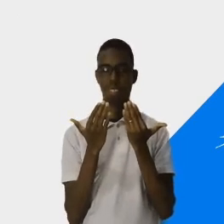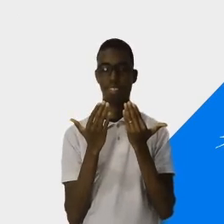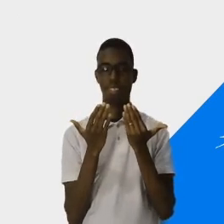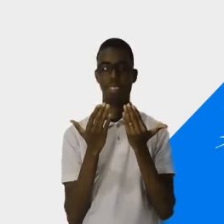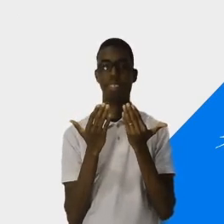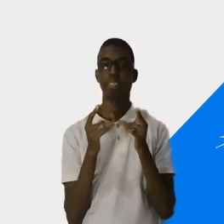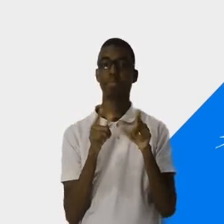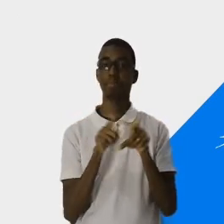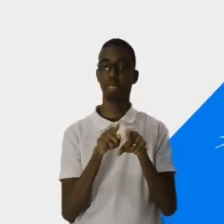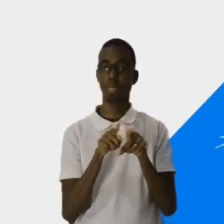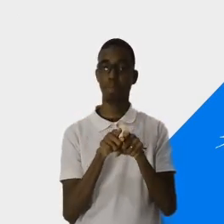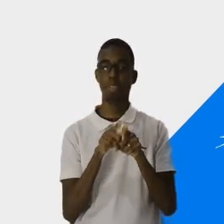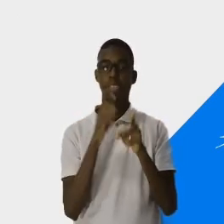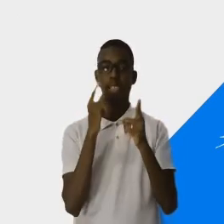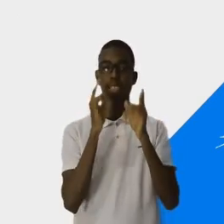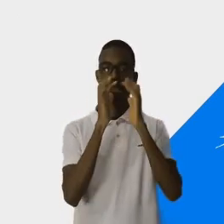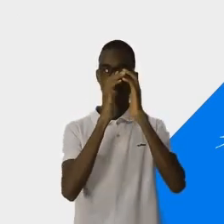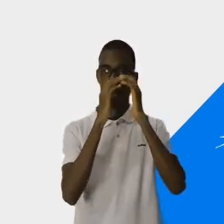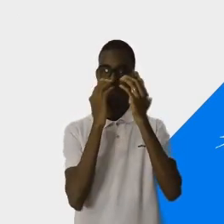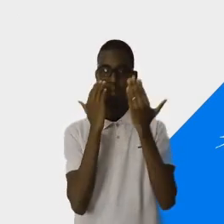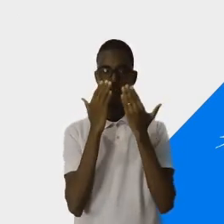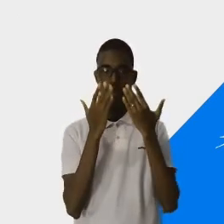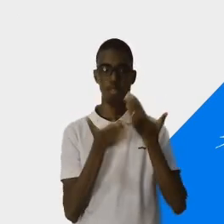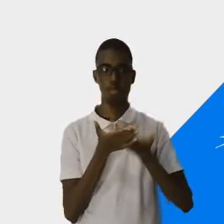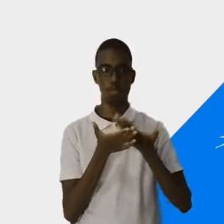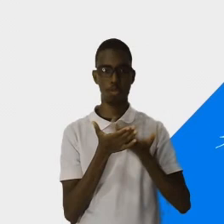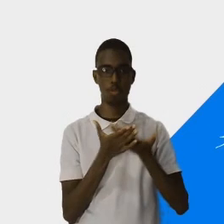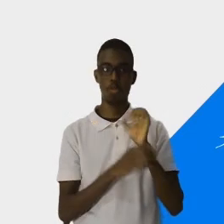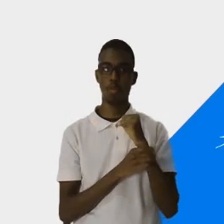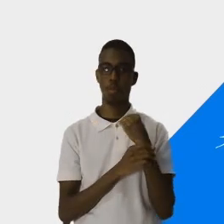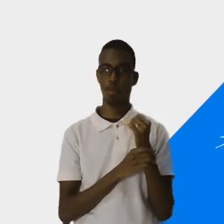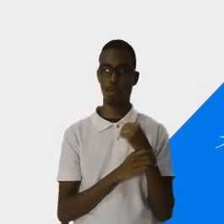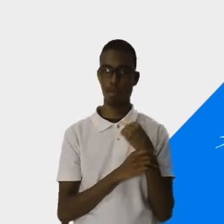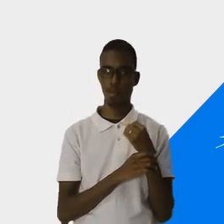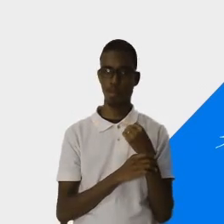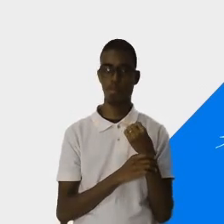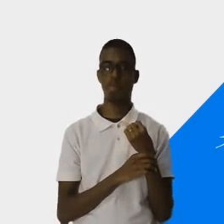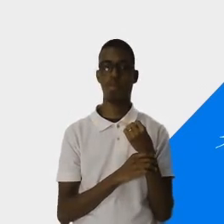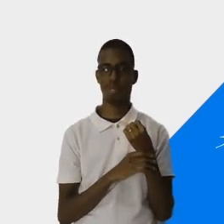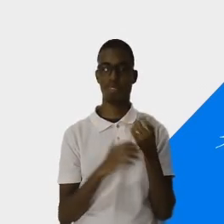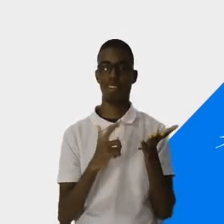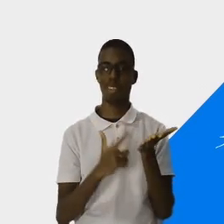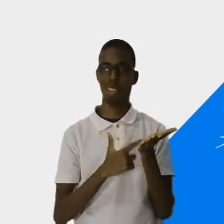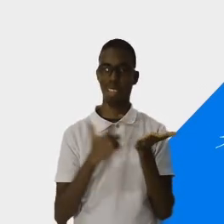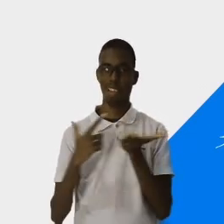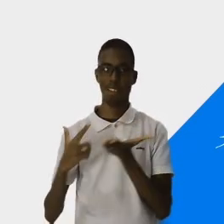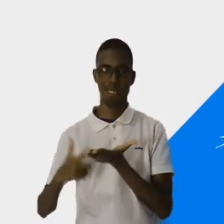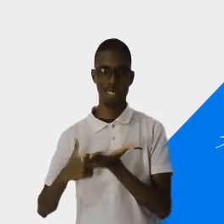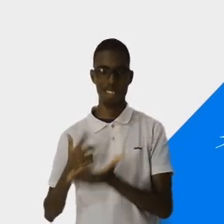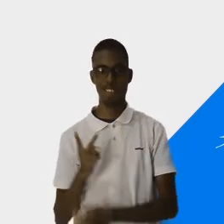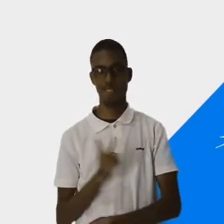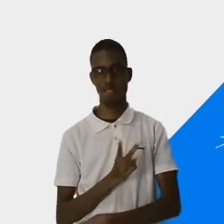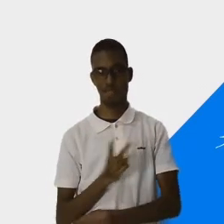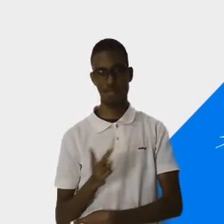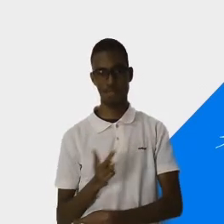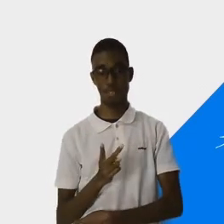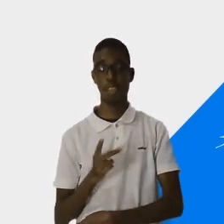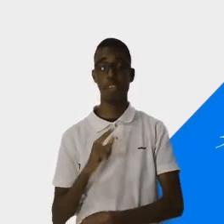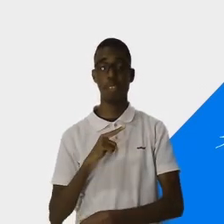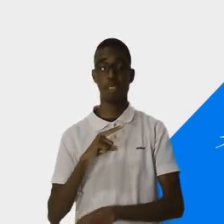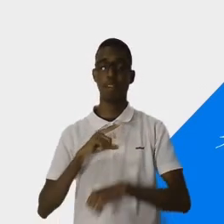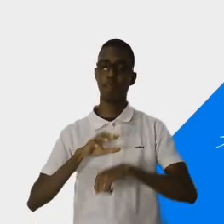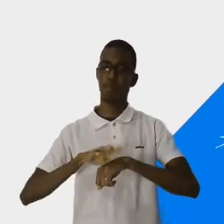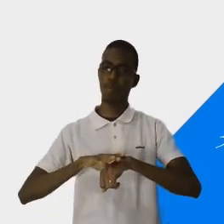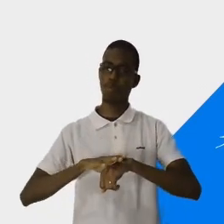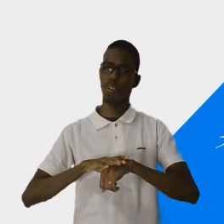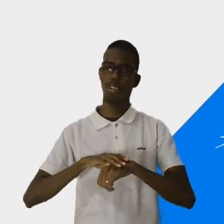Neuropsicologia dos Distúrbios Motores, da Pearson, que são doenças de formas mais variadas,